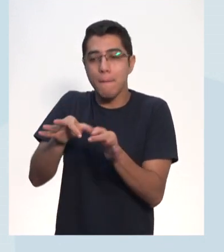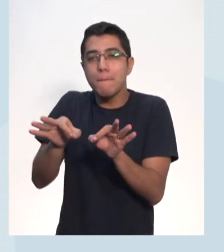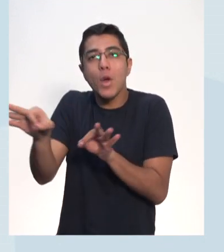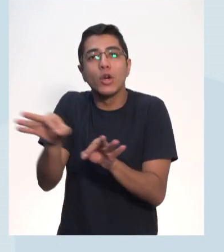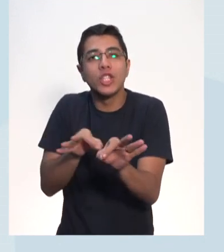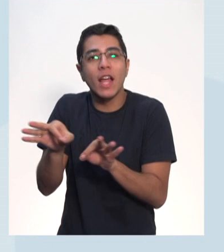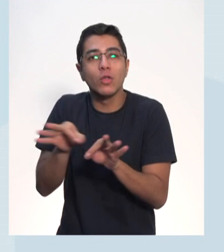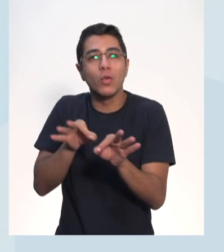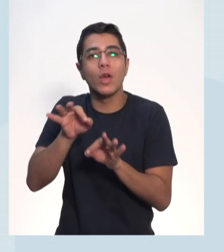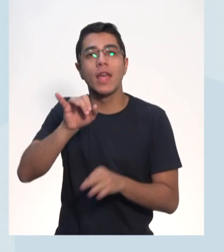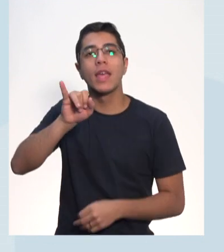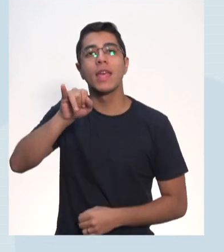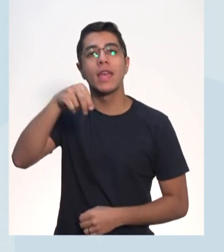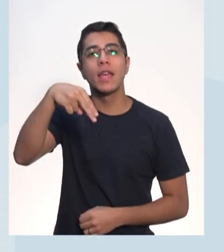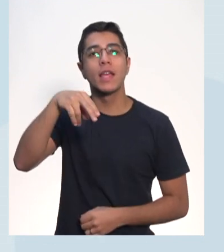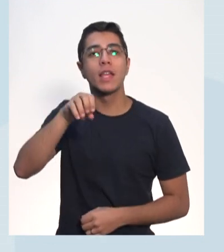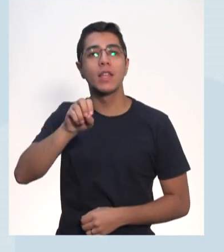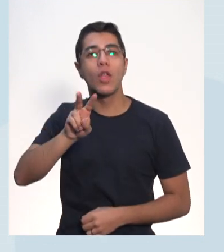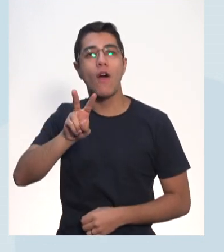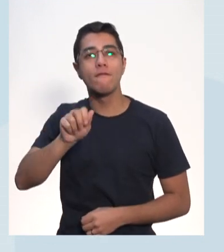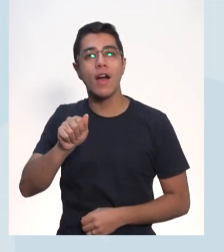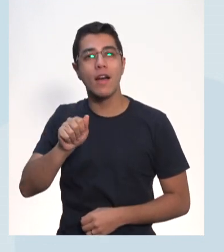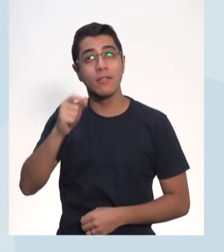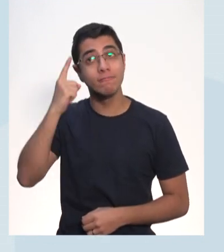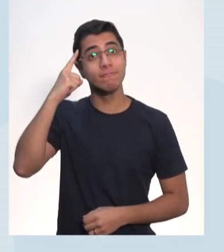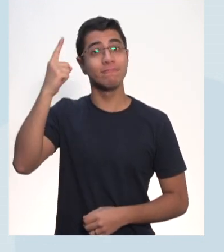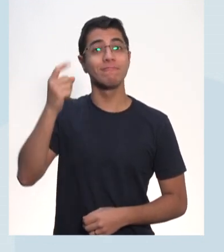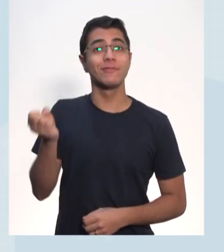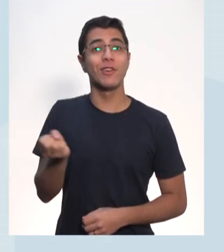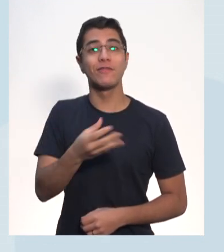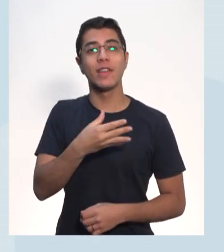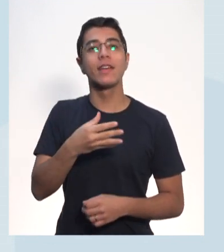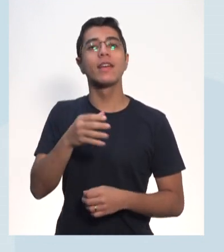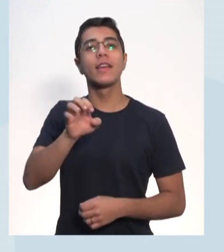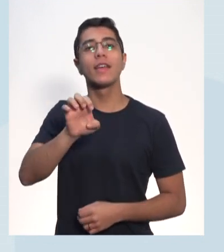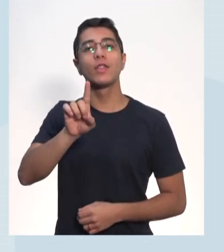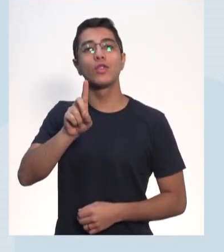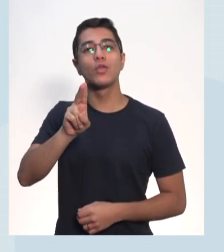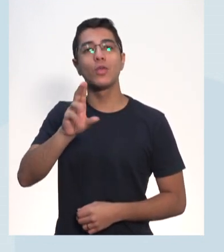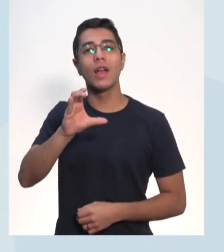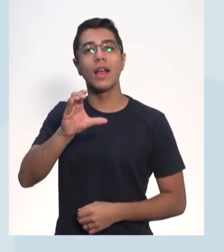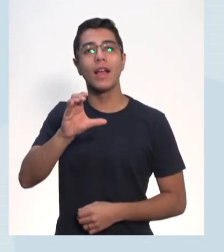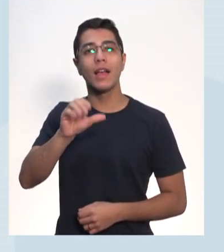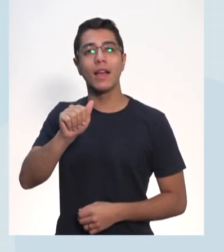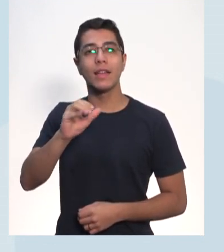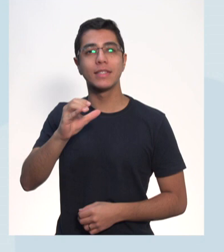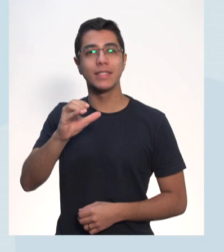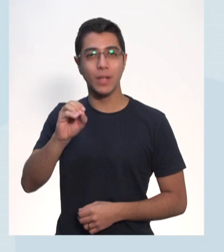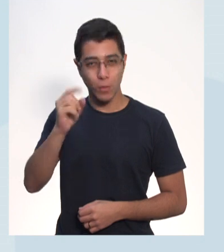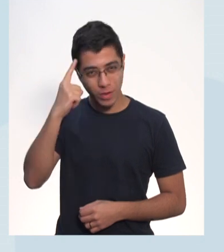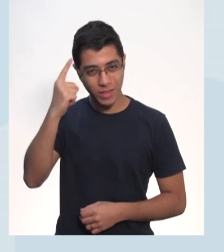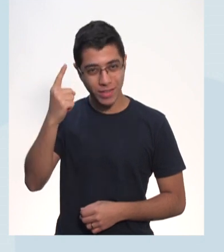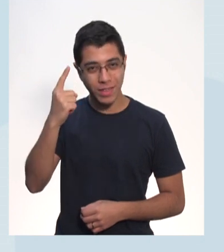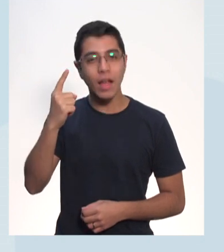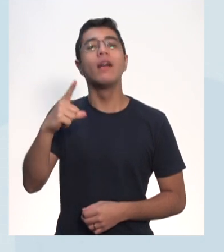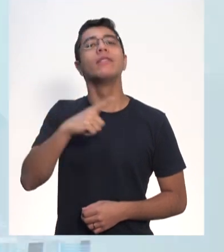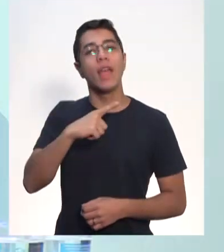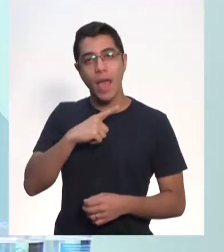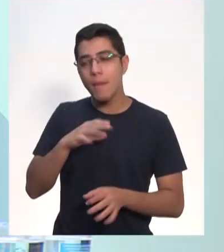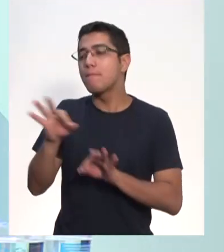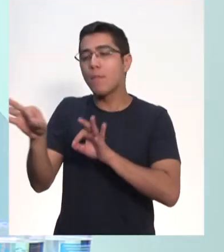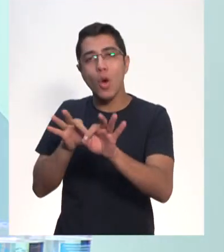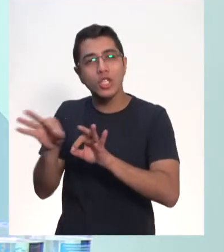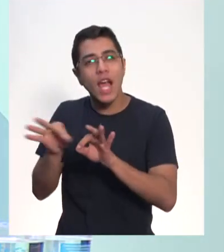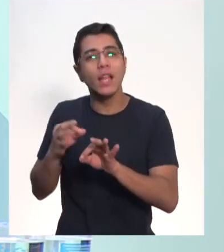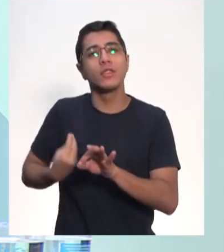conquista que nós tivemos aí com os novos componentes curriculares, né, projeto de vida, eletivas, tecnologia, que para